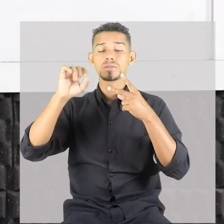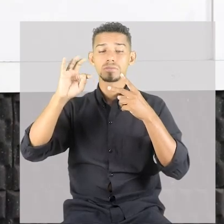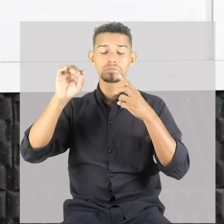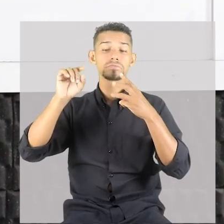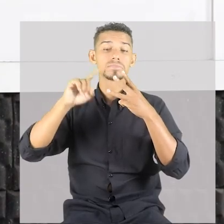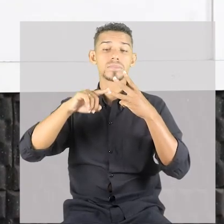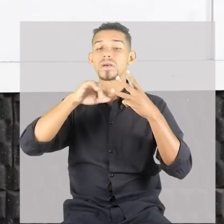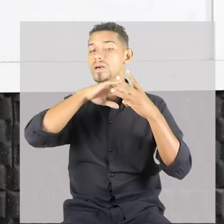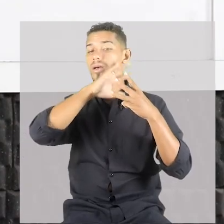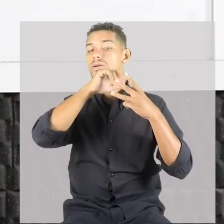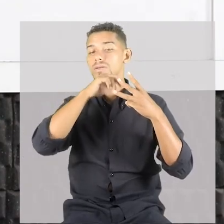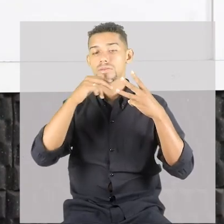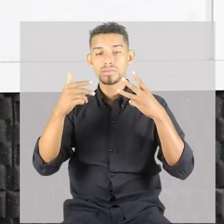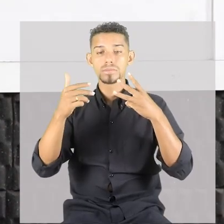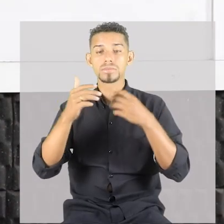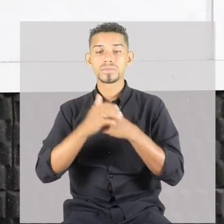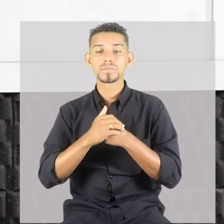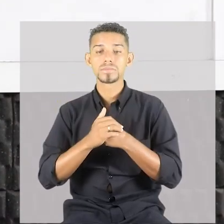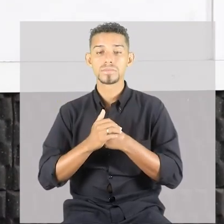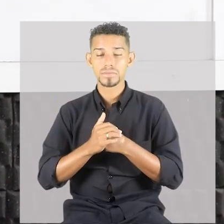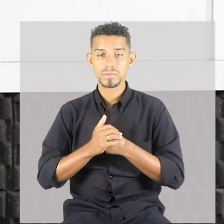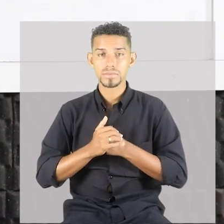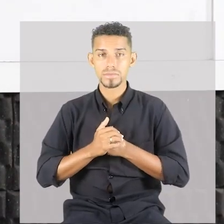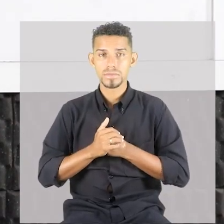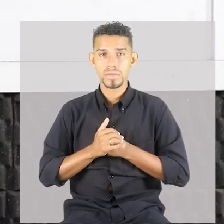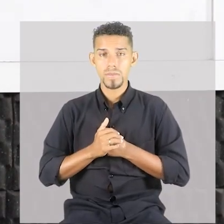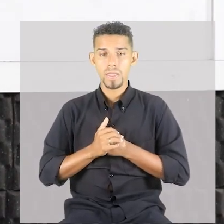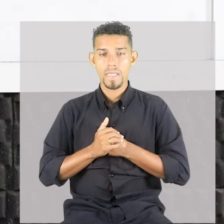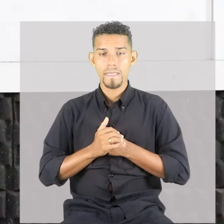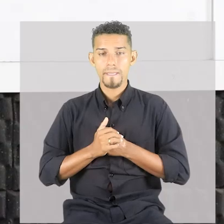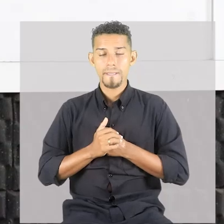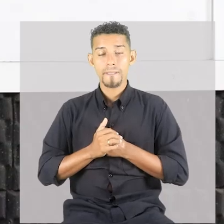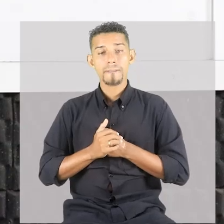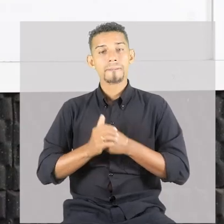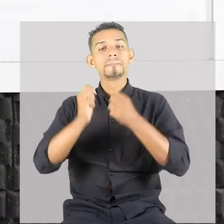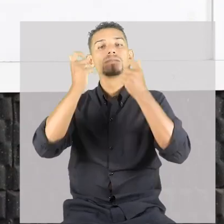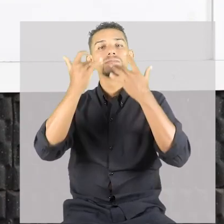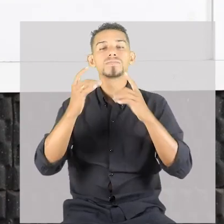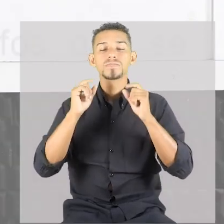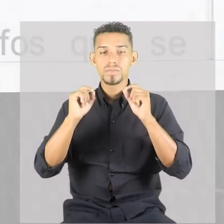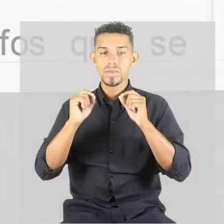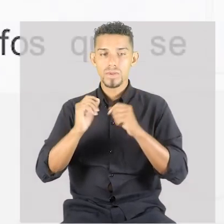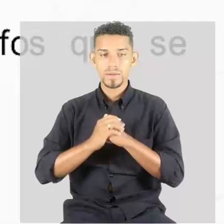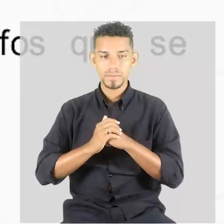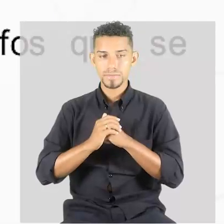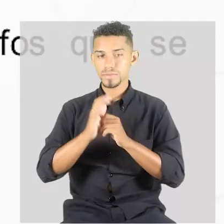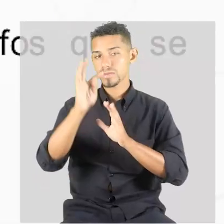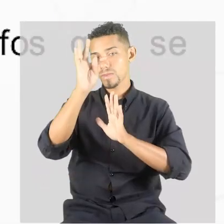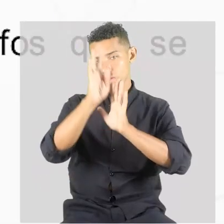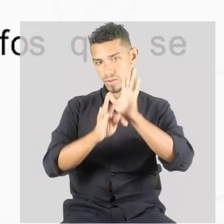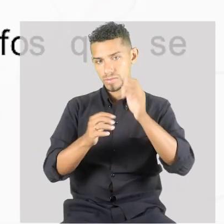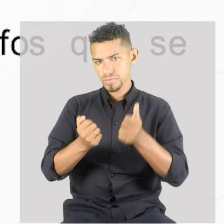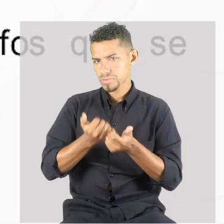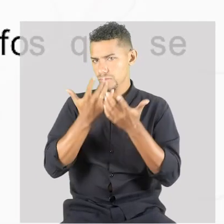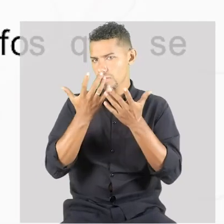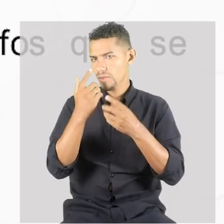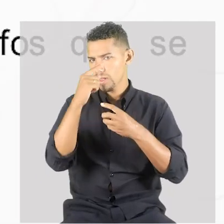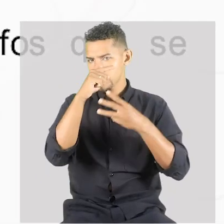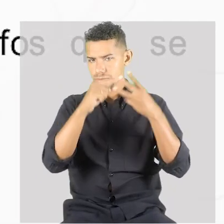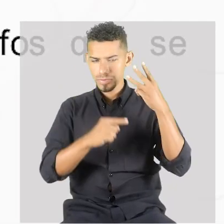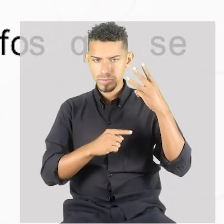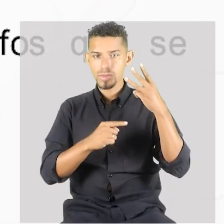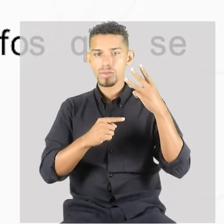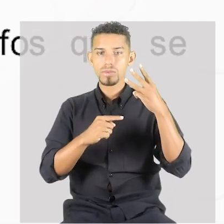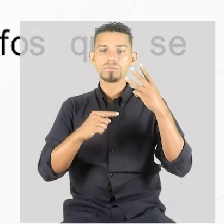reino animalia, né, que estaria o camundongo, certo? E ele fala o seguinte: no texto são mencionados 3 tipos